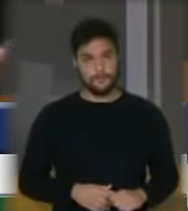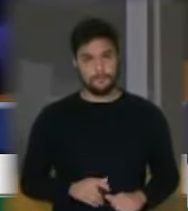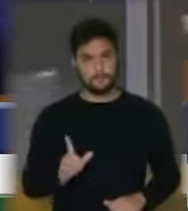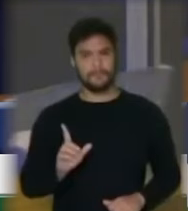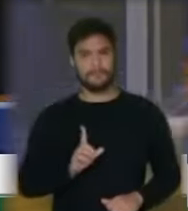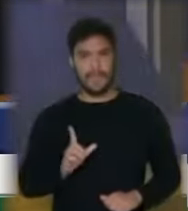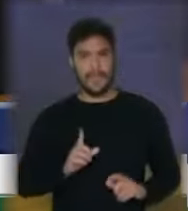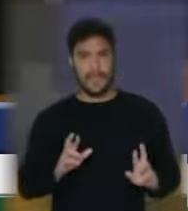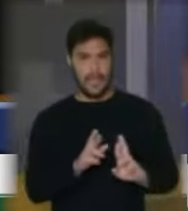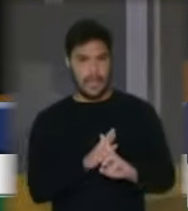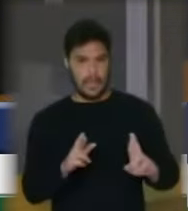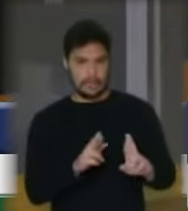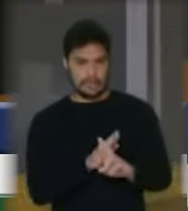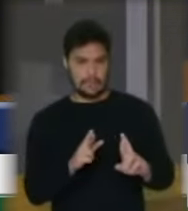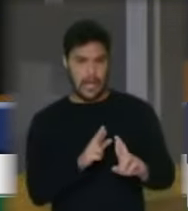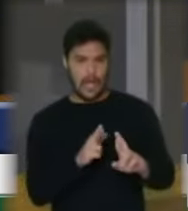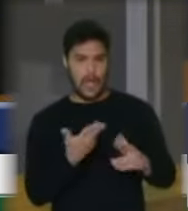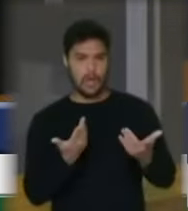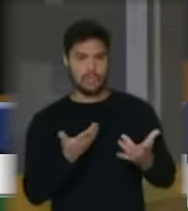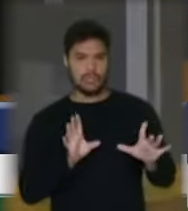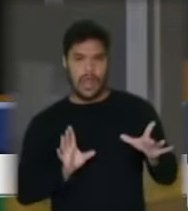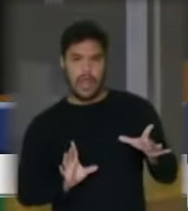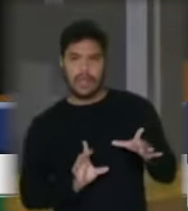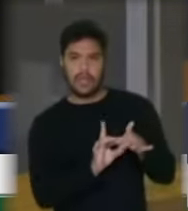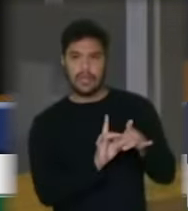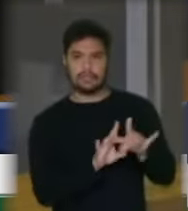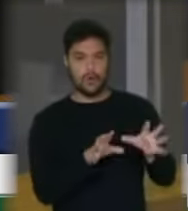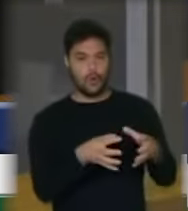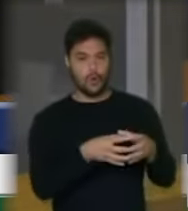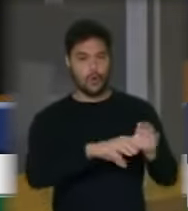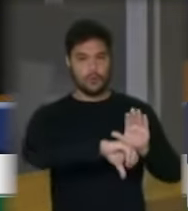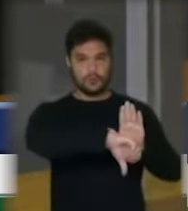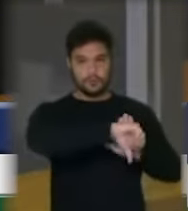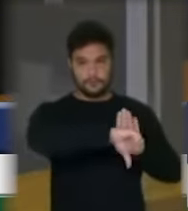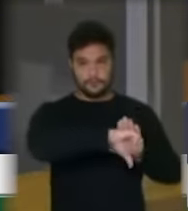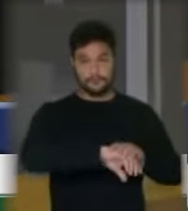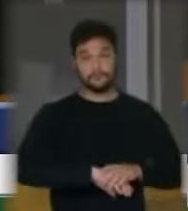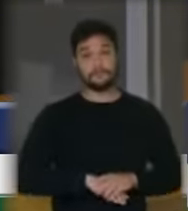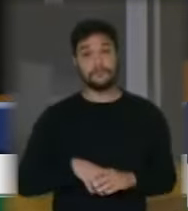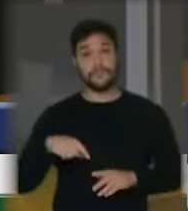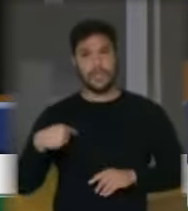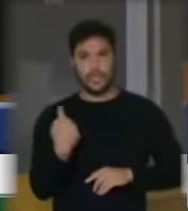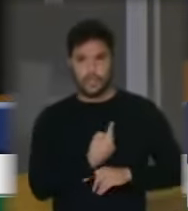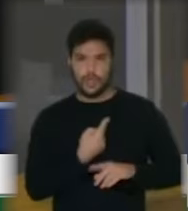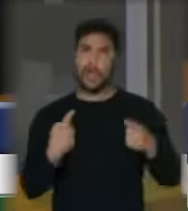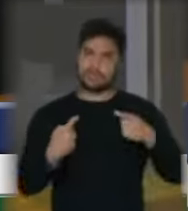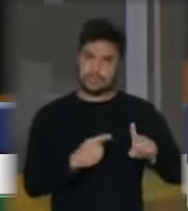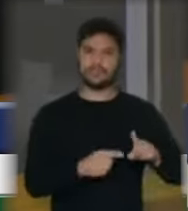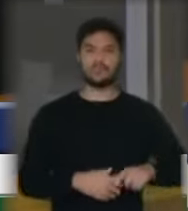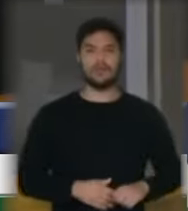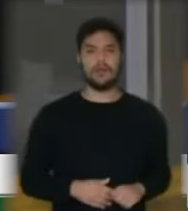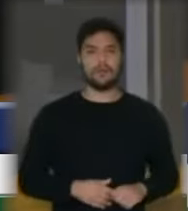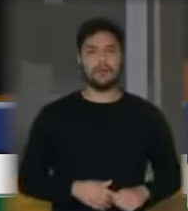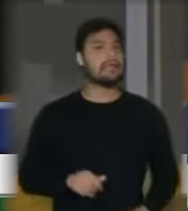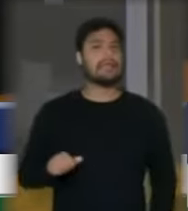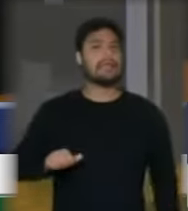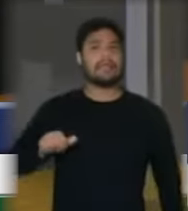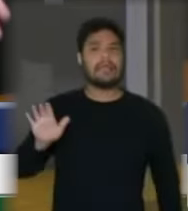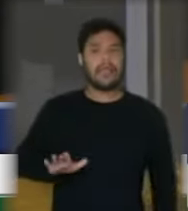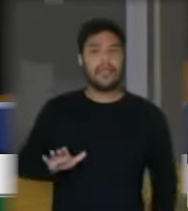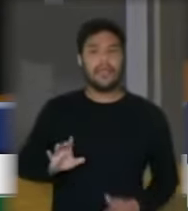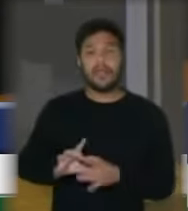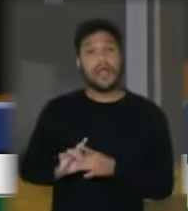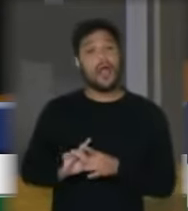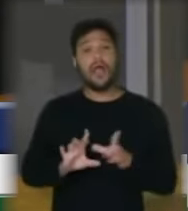de muito afeto com as facções criminosas. E nós questionamos quem havia autorizado a